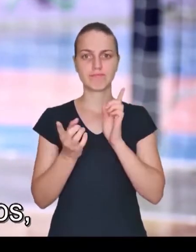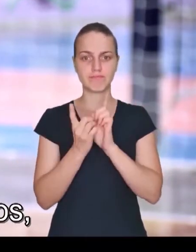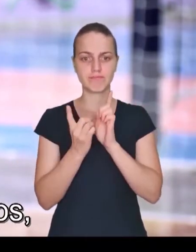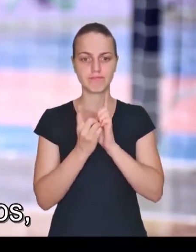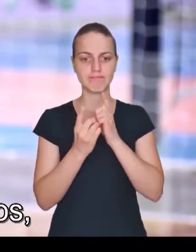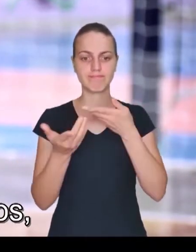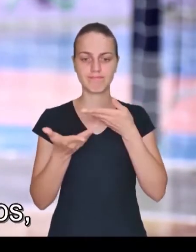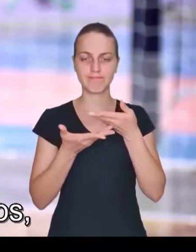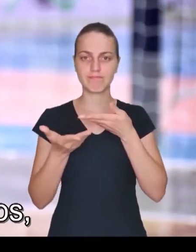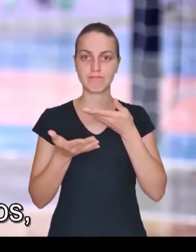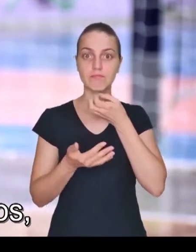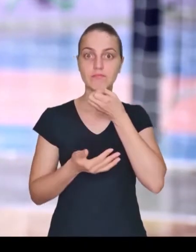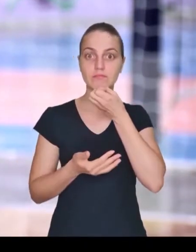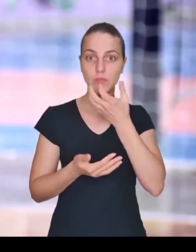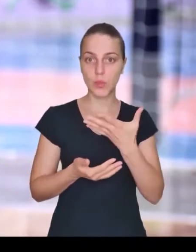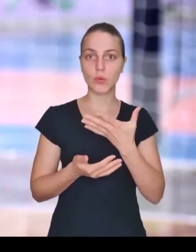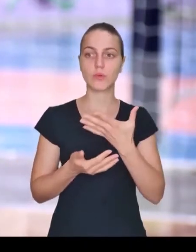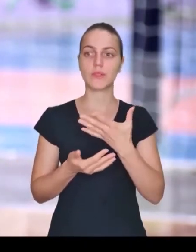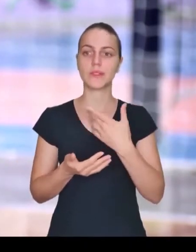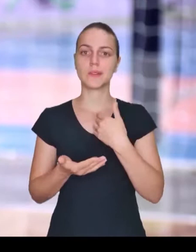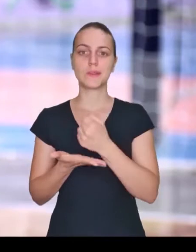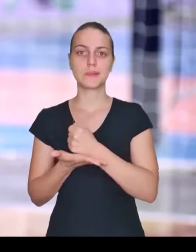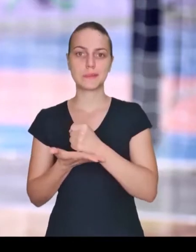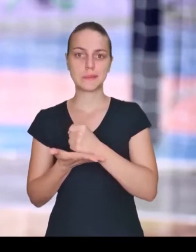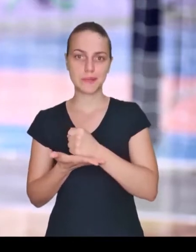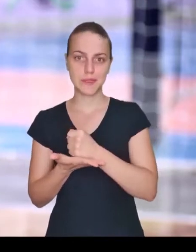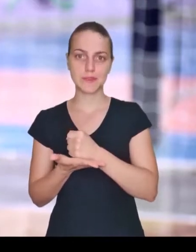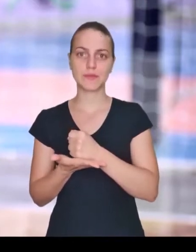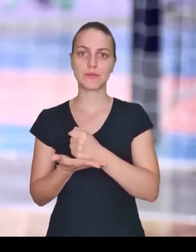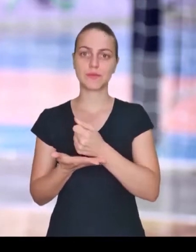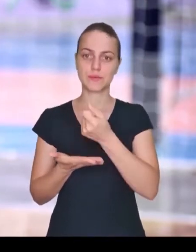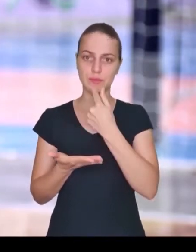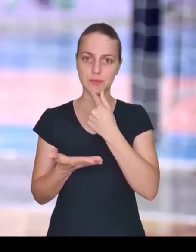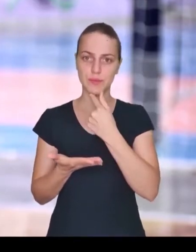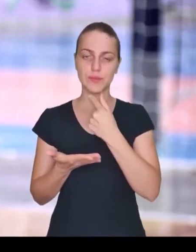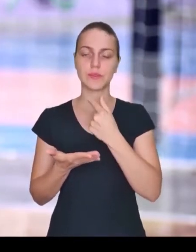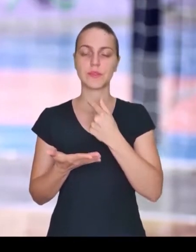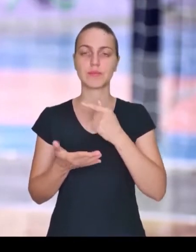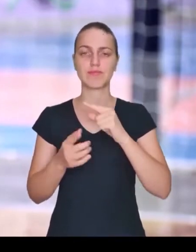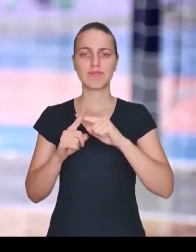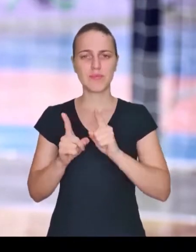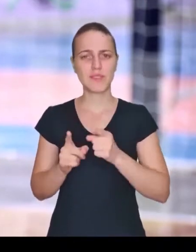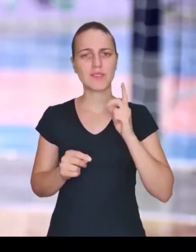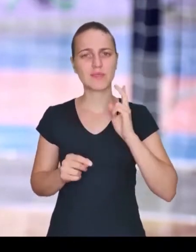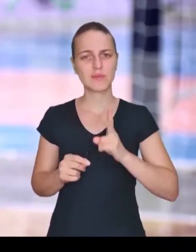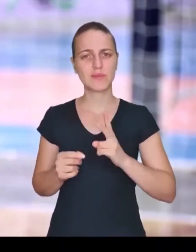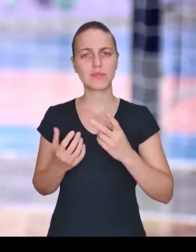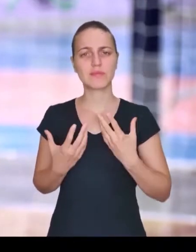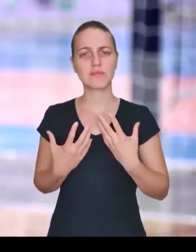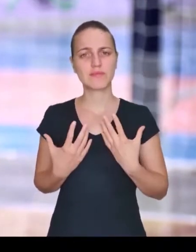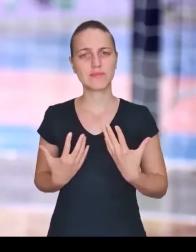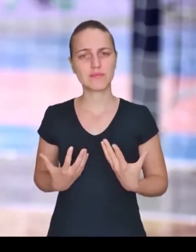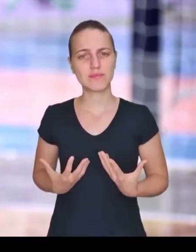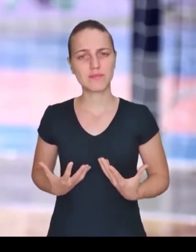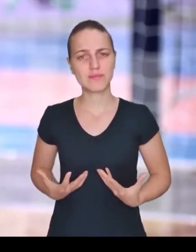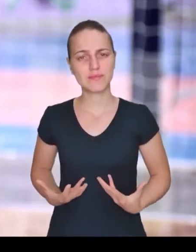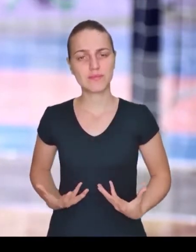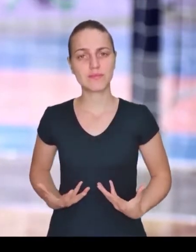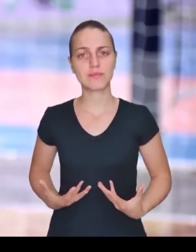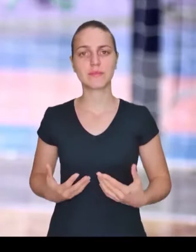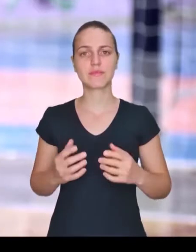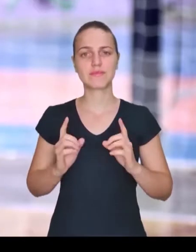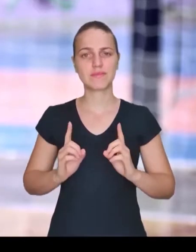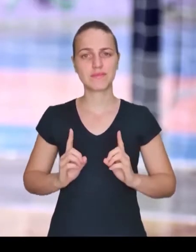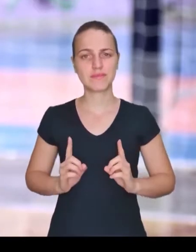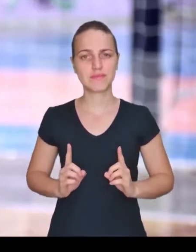mas mesmo com esses tratamentos, com medicação, eu vivia em uma situação depressiva. E quando eu comecei a ter o contato com as pessoas